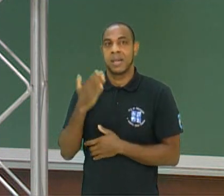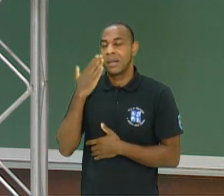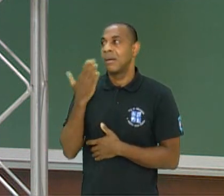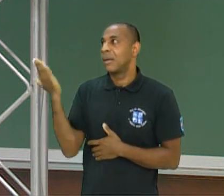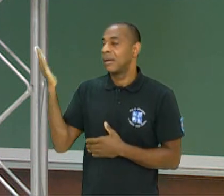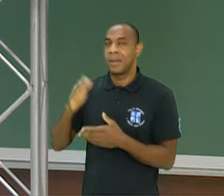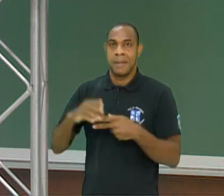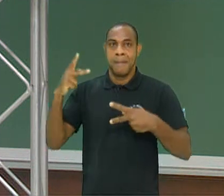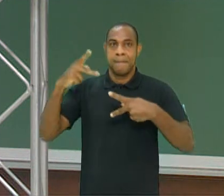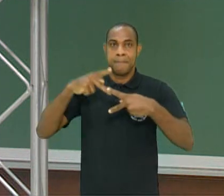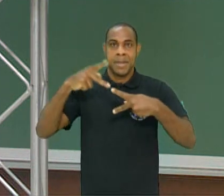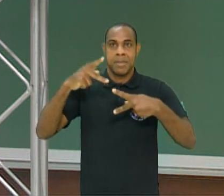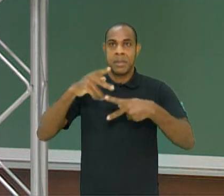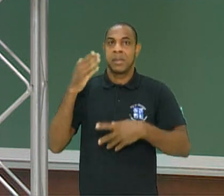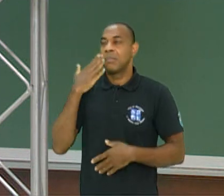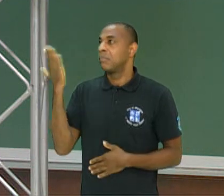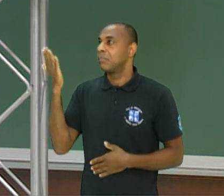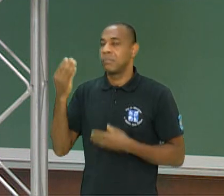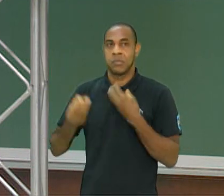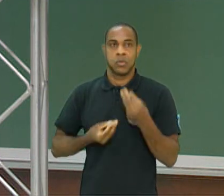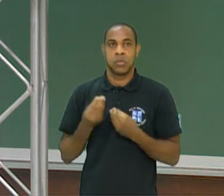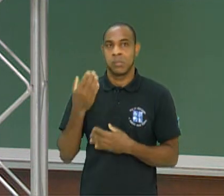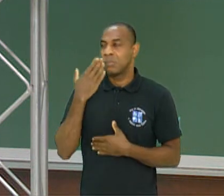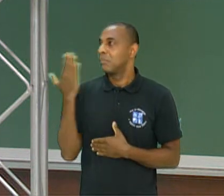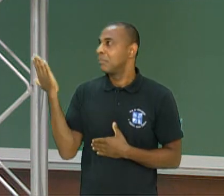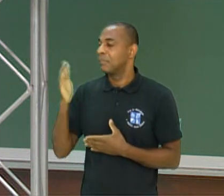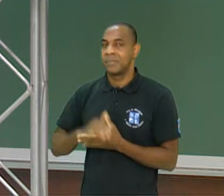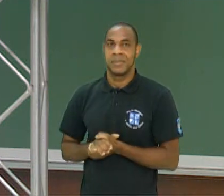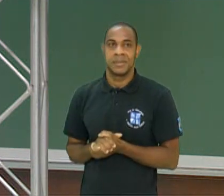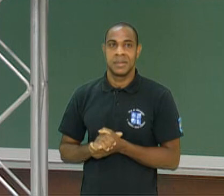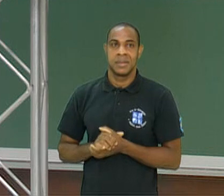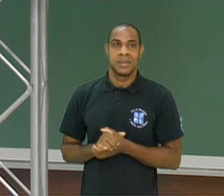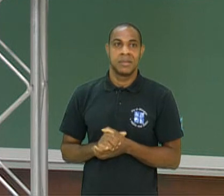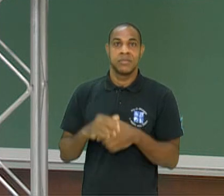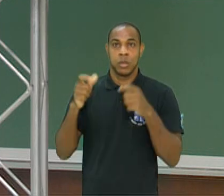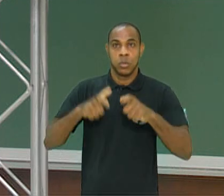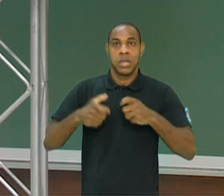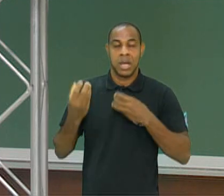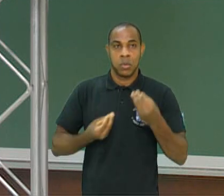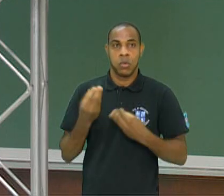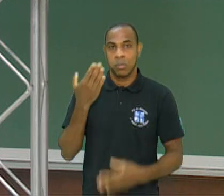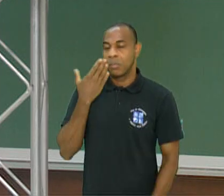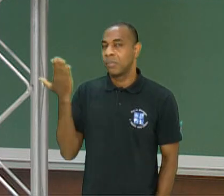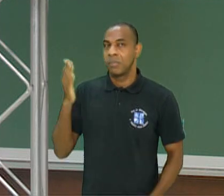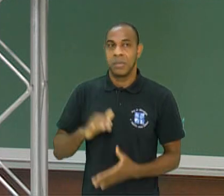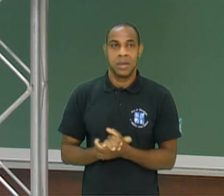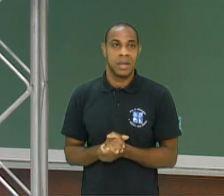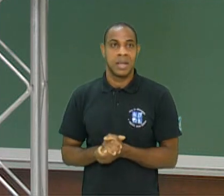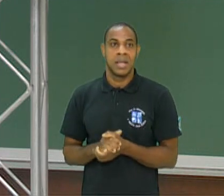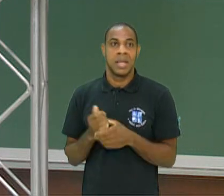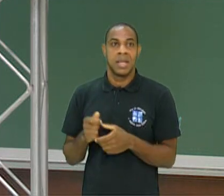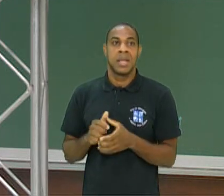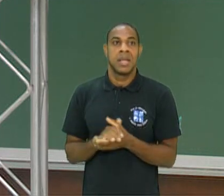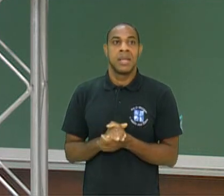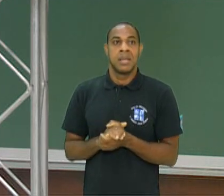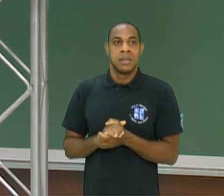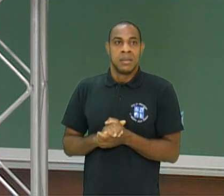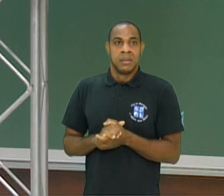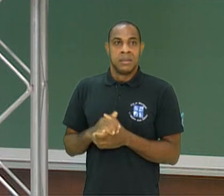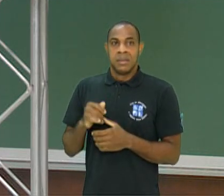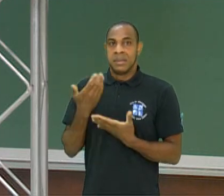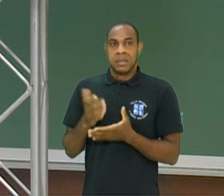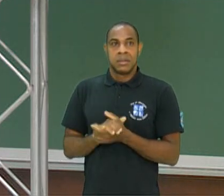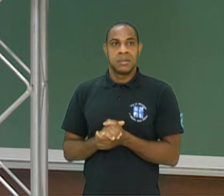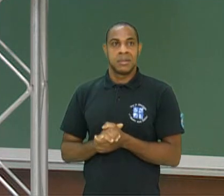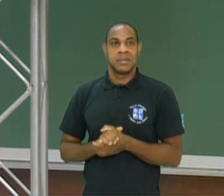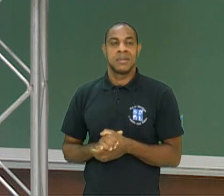de, in front, na frente de. Claro que ao olhar, você entende que é na frente,